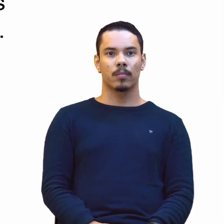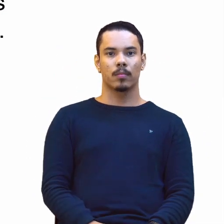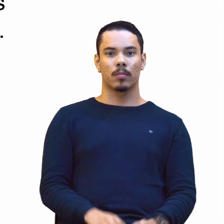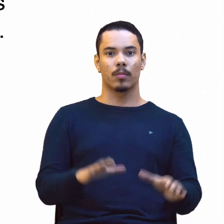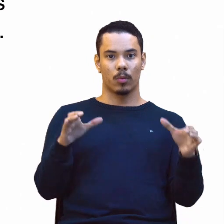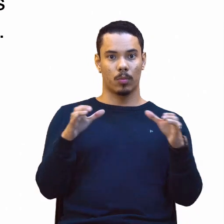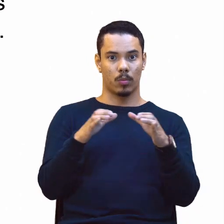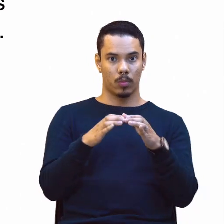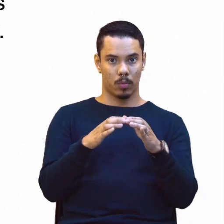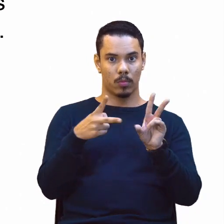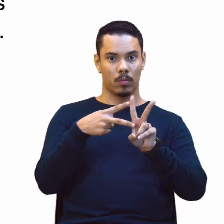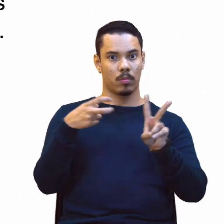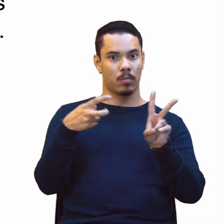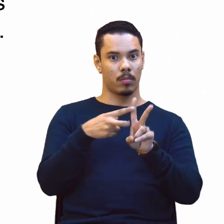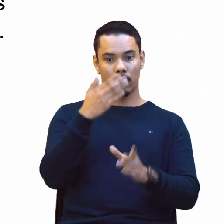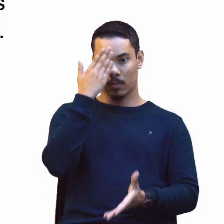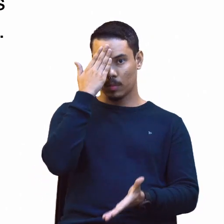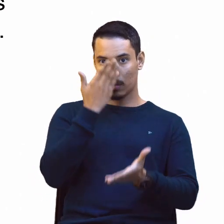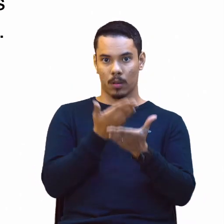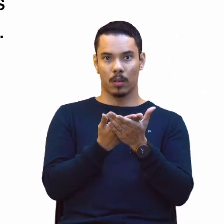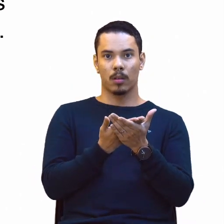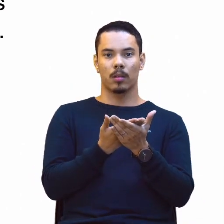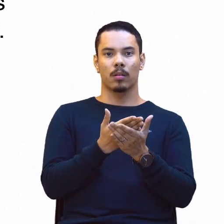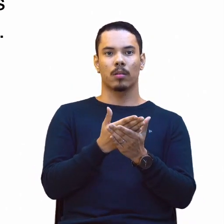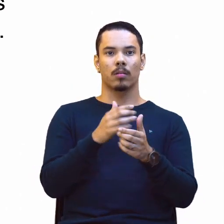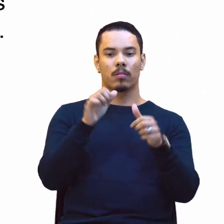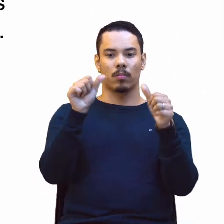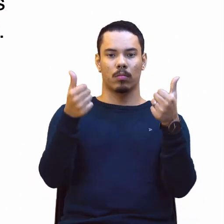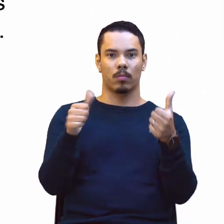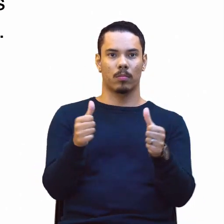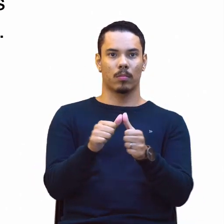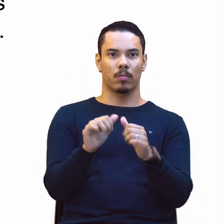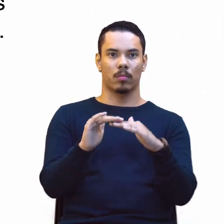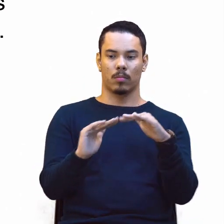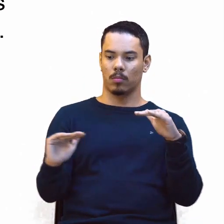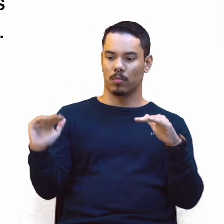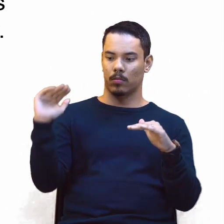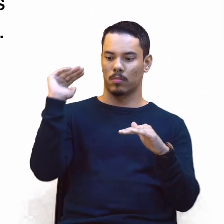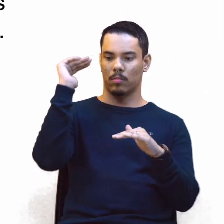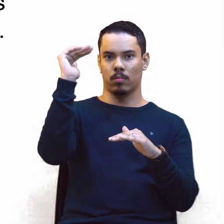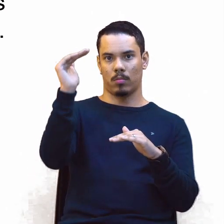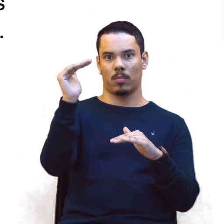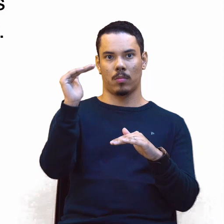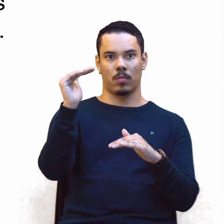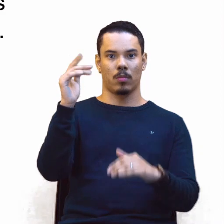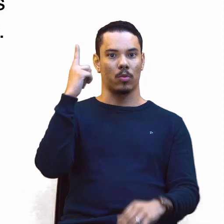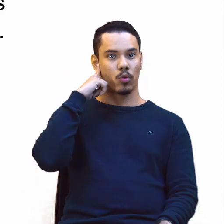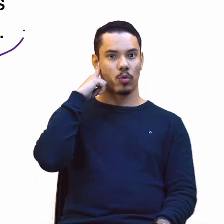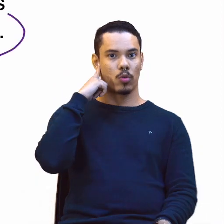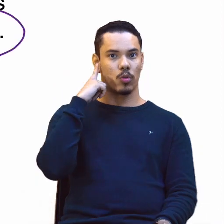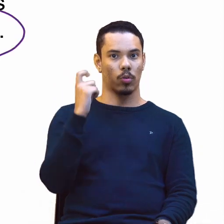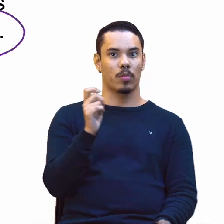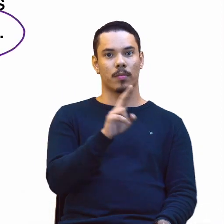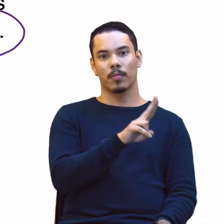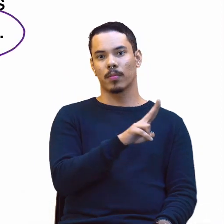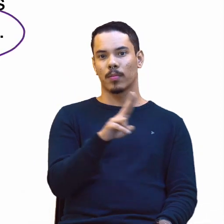tupi-guarani acreditava em um Deus supremo, um Deus do trovão, ó, que chamava de quê?